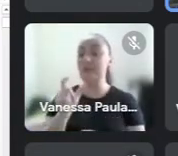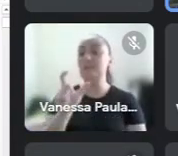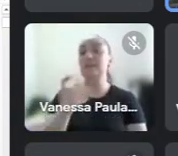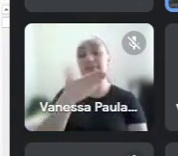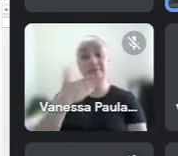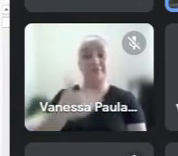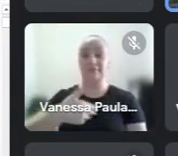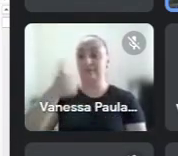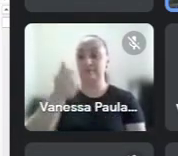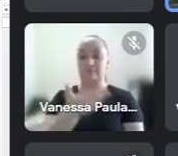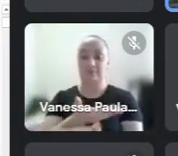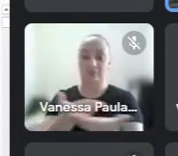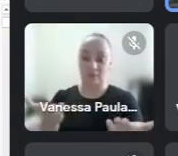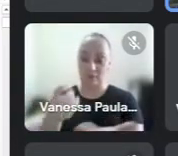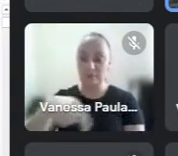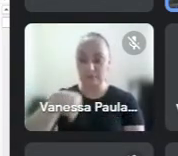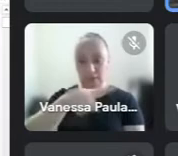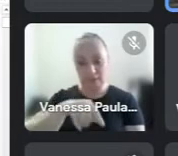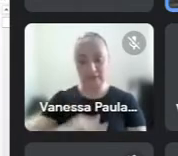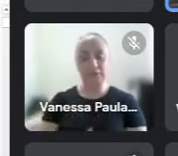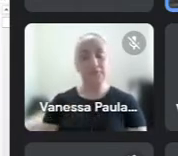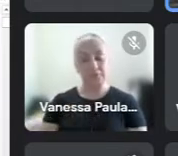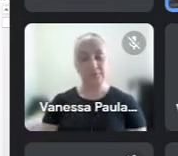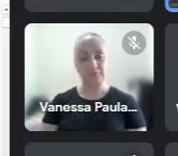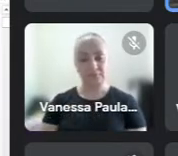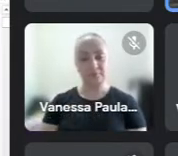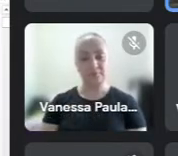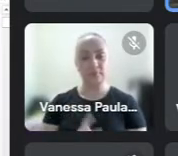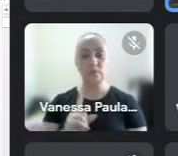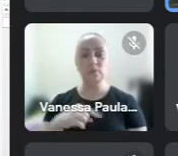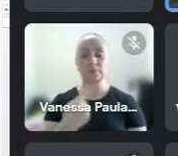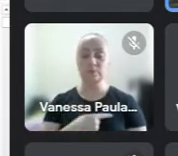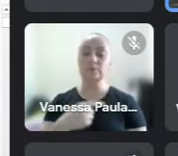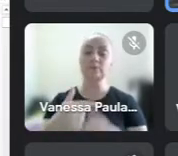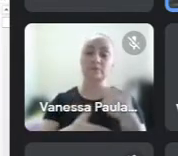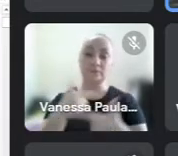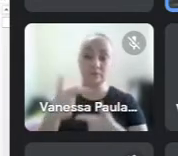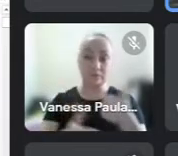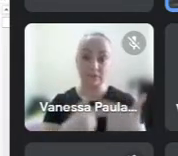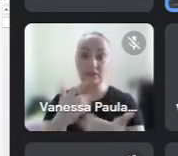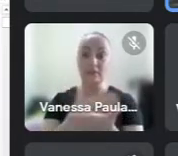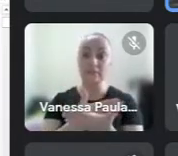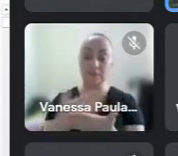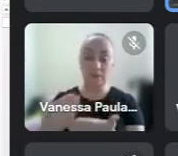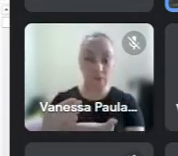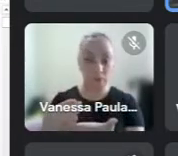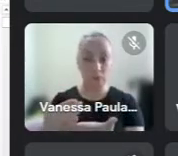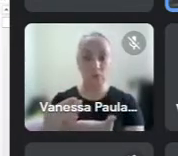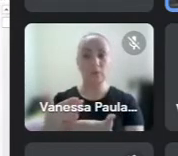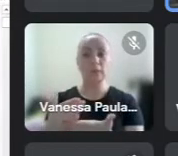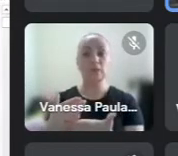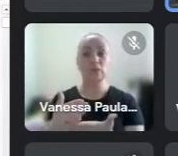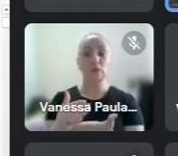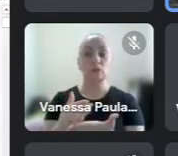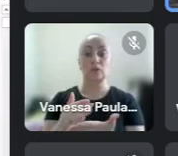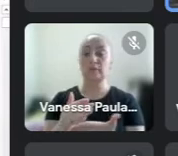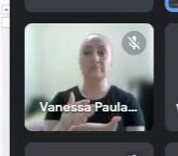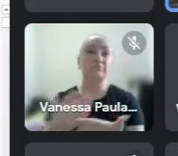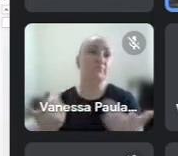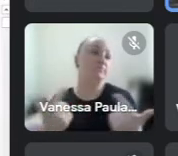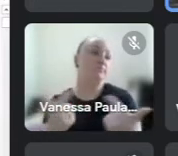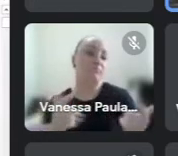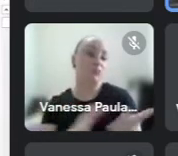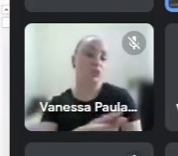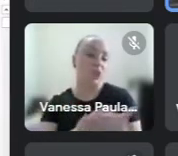tem para dizer para vocês. A gente tem feito trabalho que começou muito sem grandes pretensões